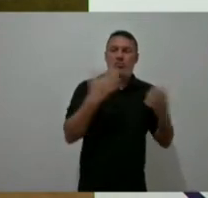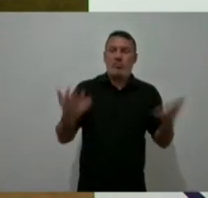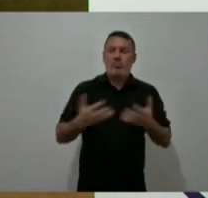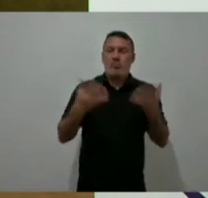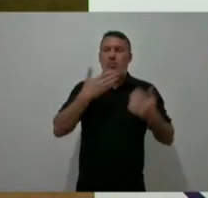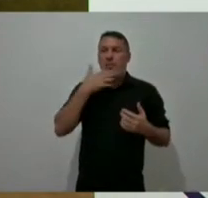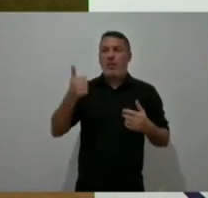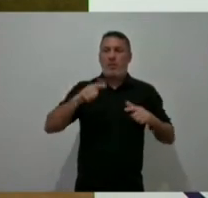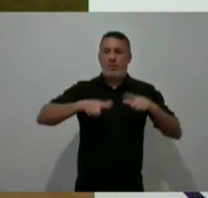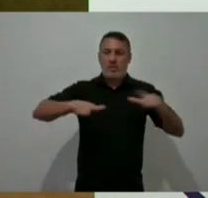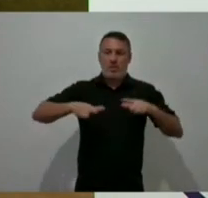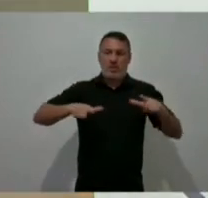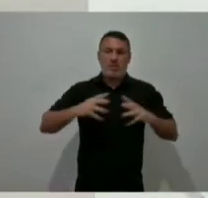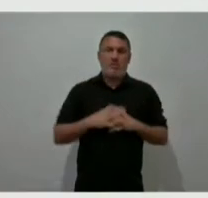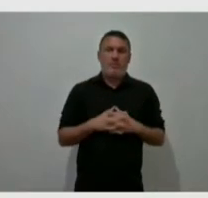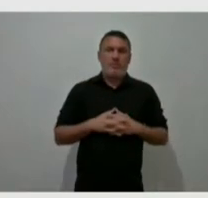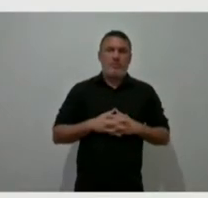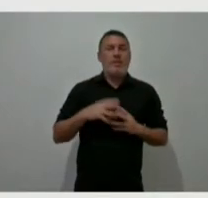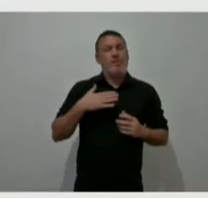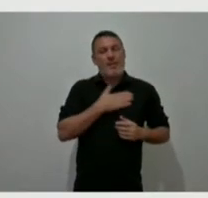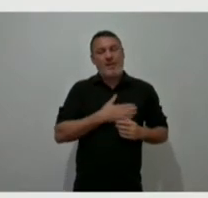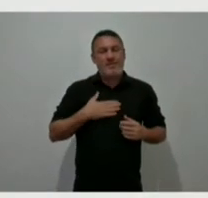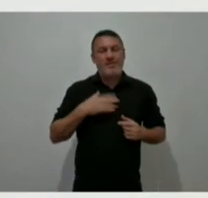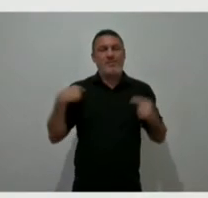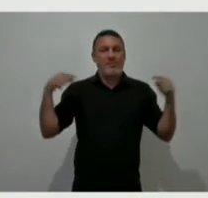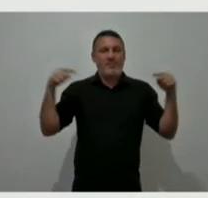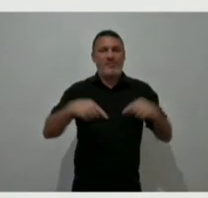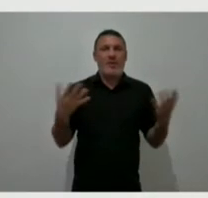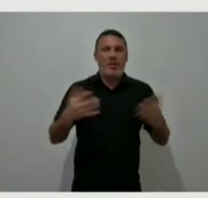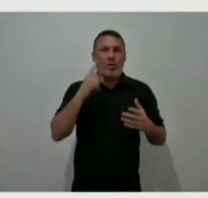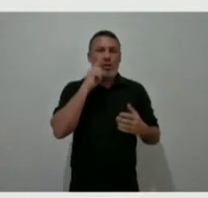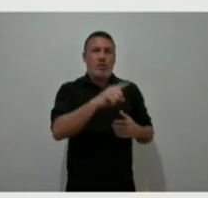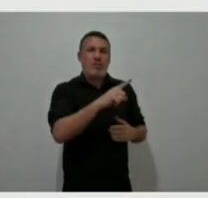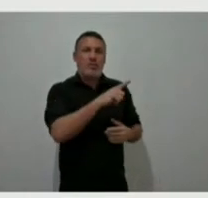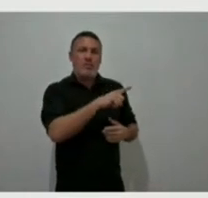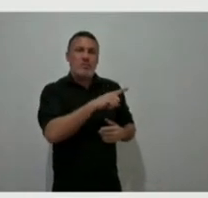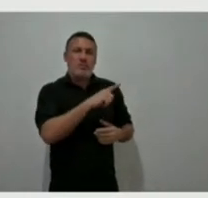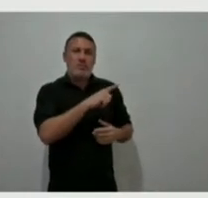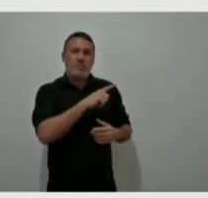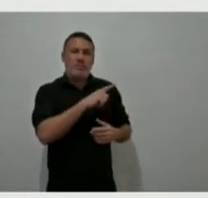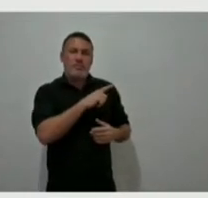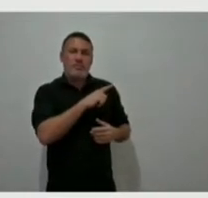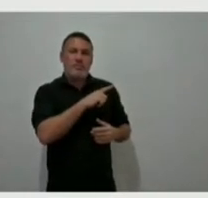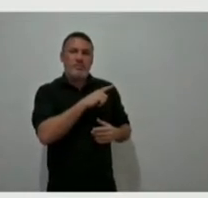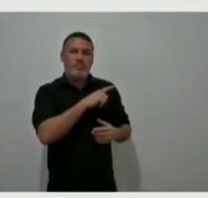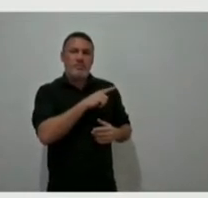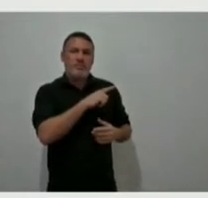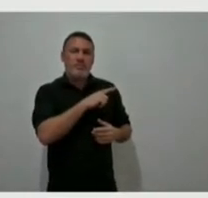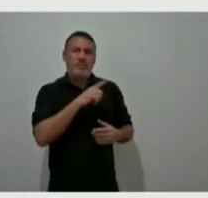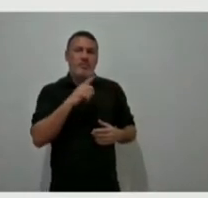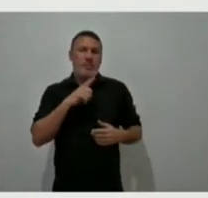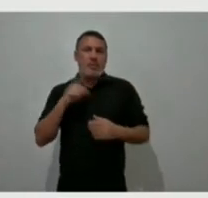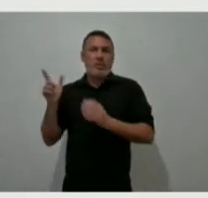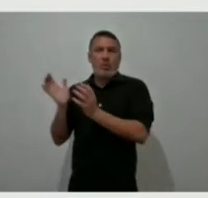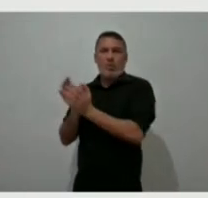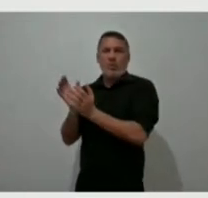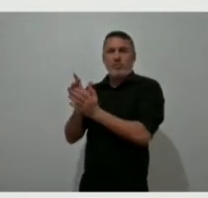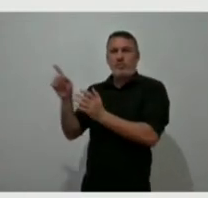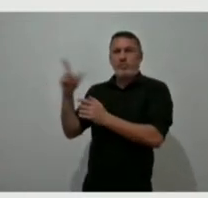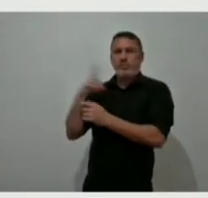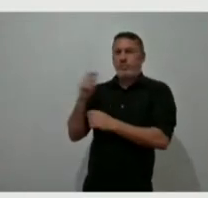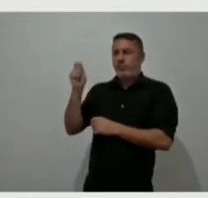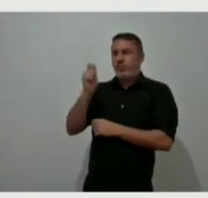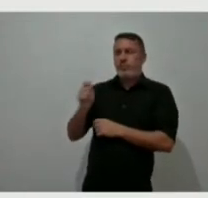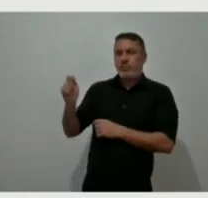com grande prazer que a gente coloca aqui um QR Code. Todos os membros associados do IBF, eles vão ter um cashback de R$100 na abertura de conta e os